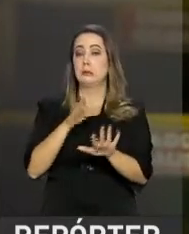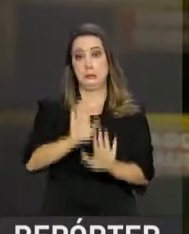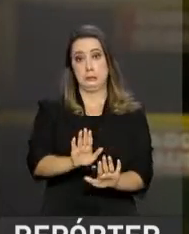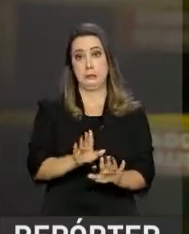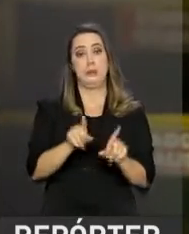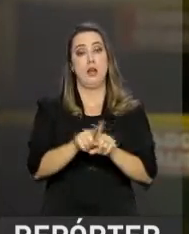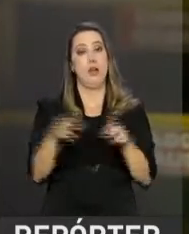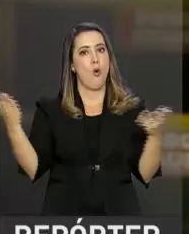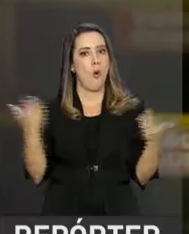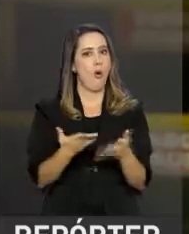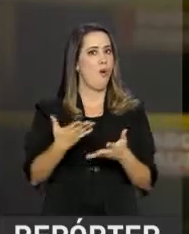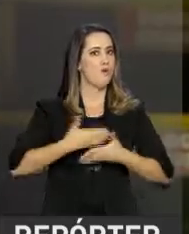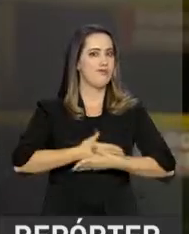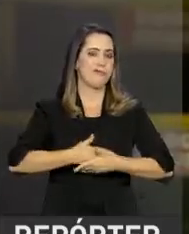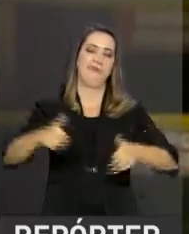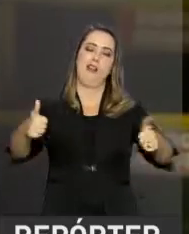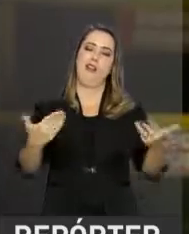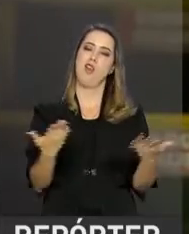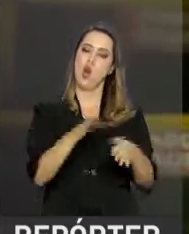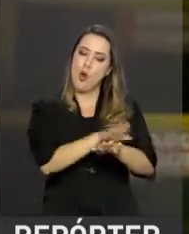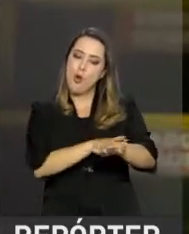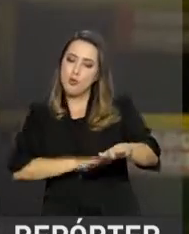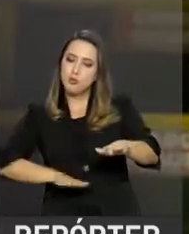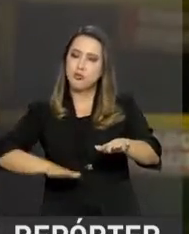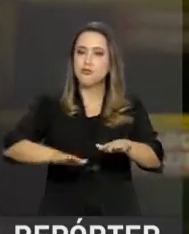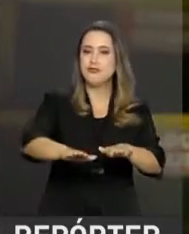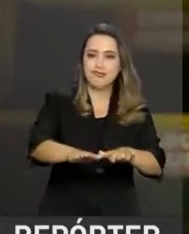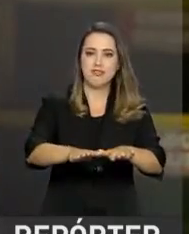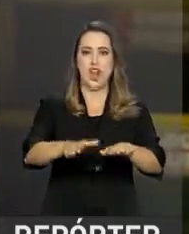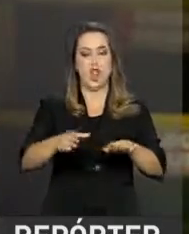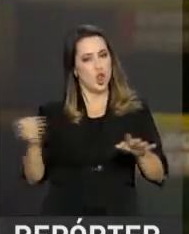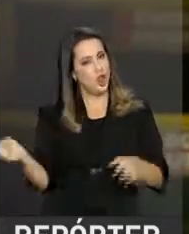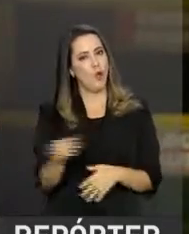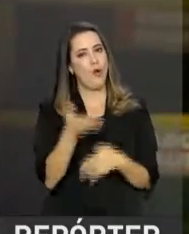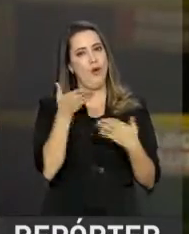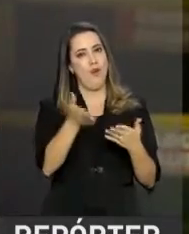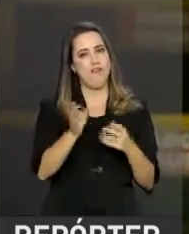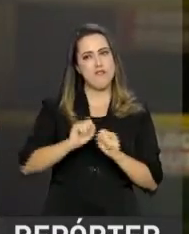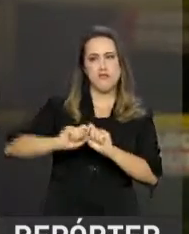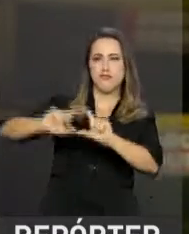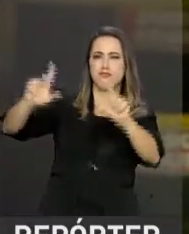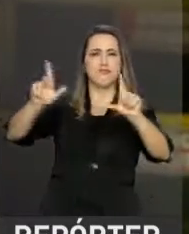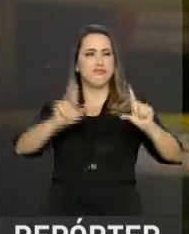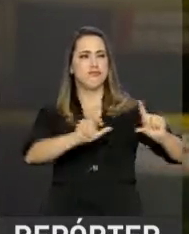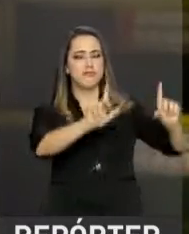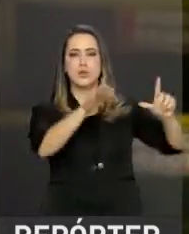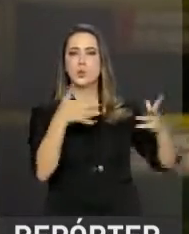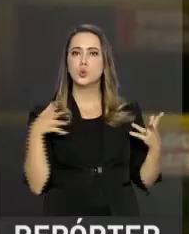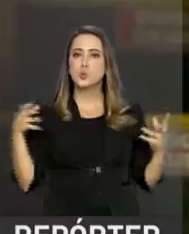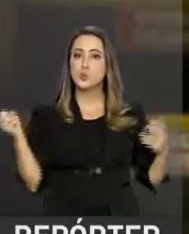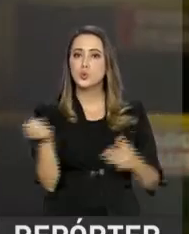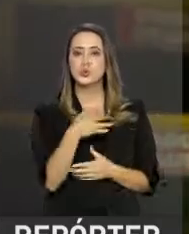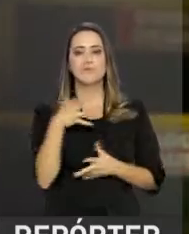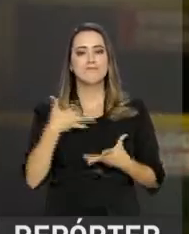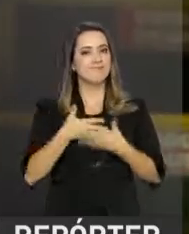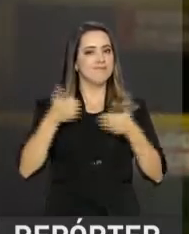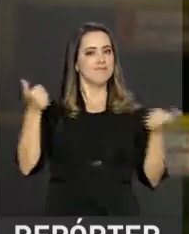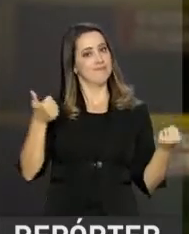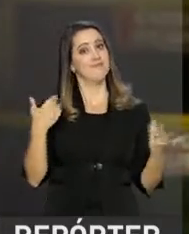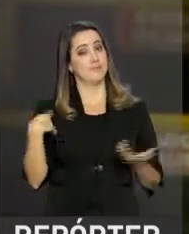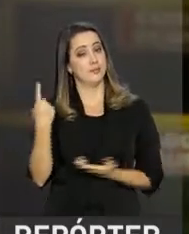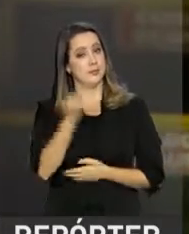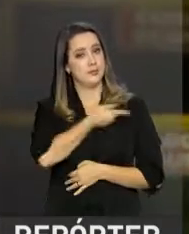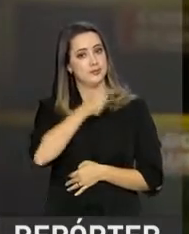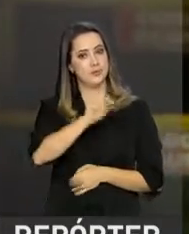hoje como ela já duplicado a pista nova a personalização e aí melhorou bastante pra gente e